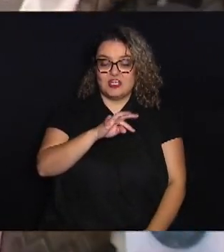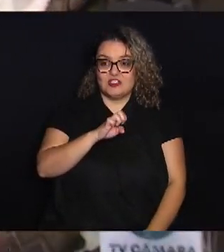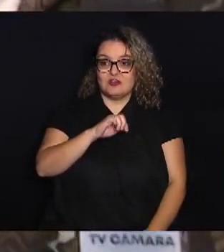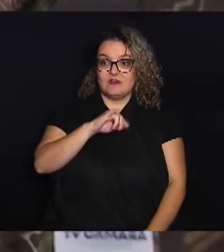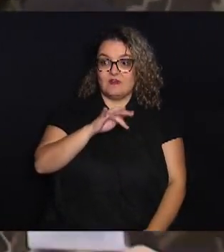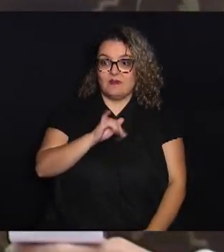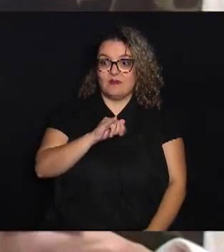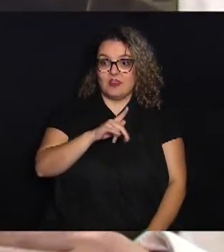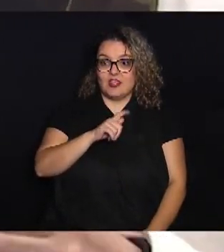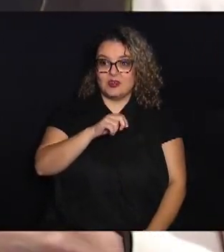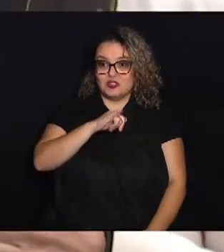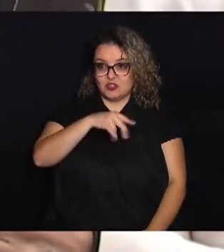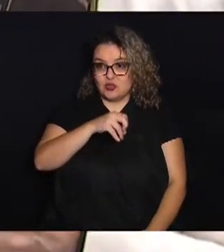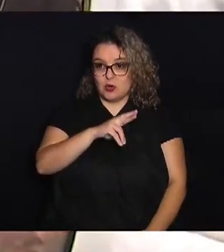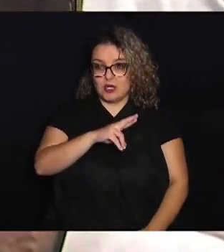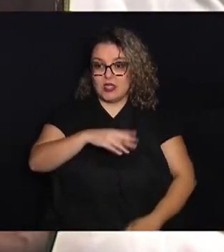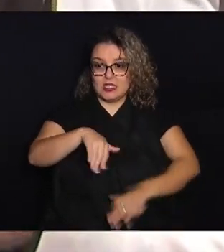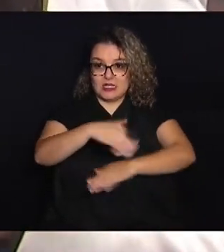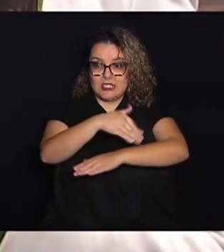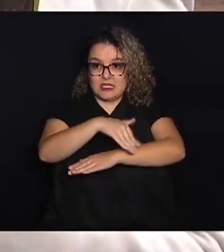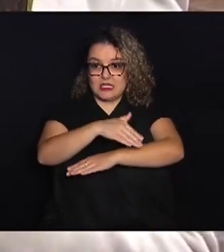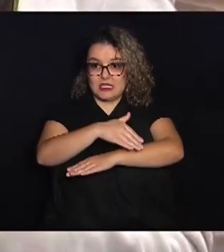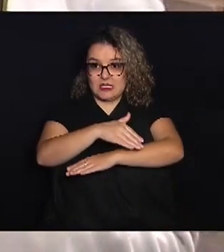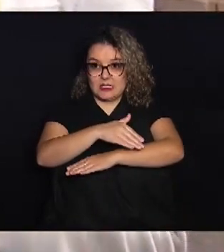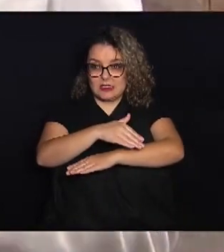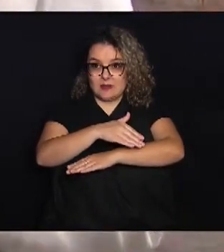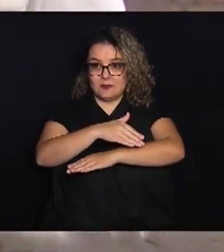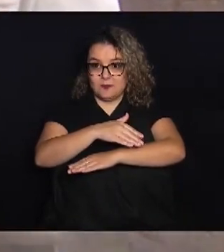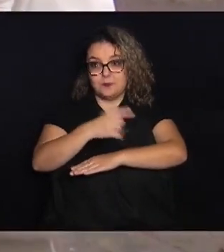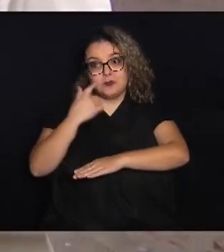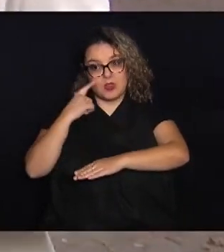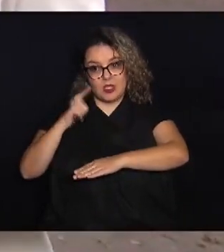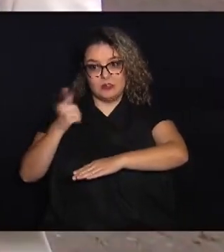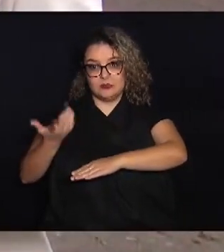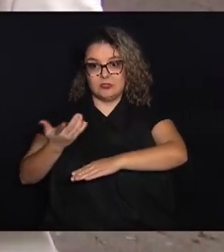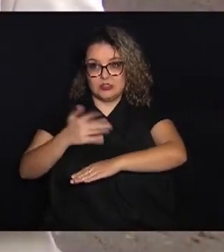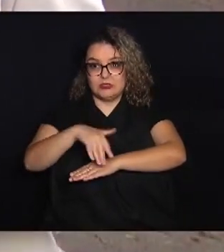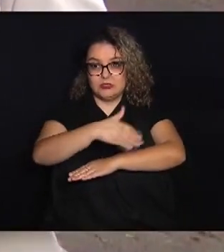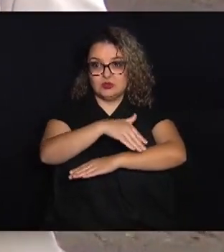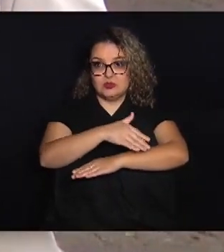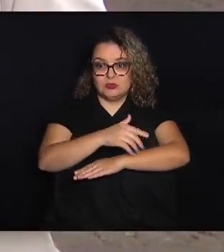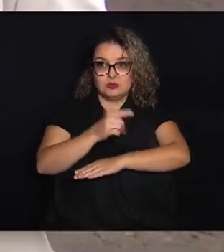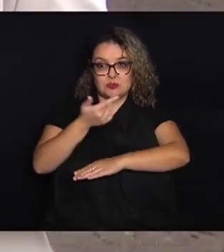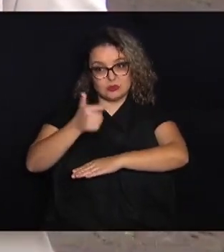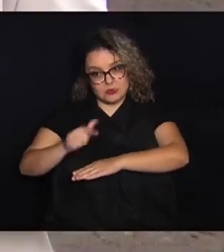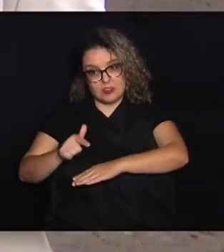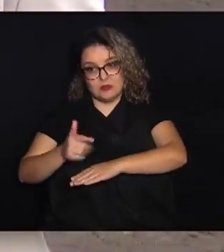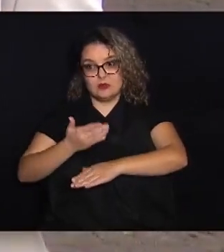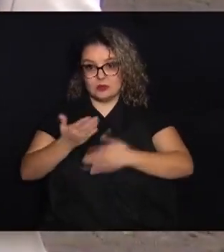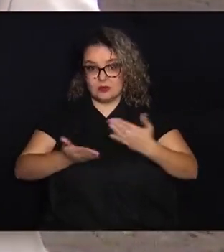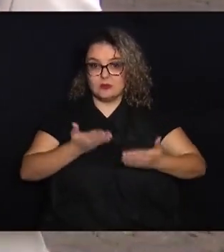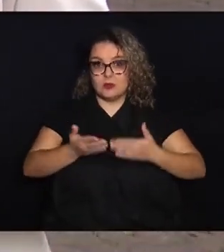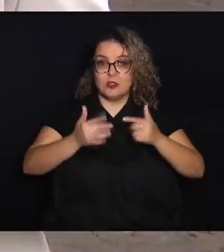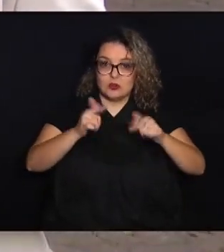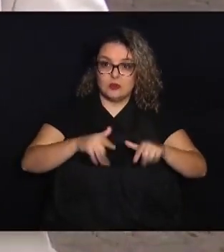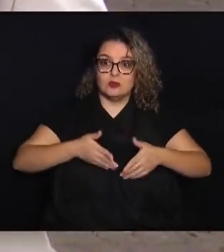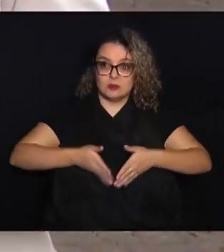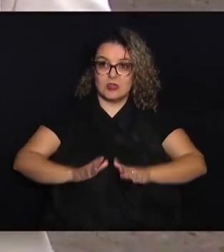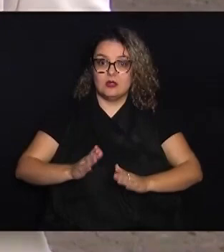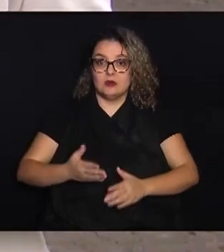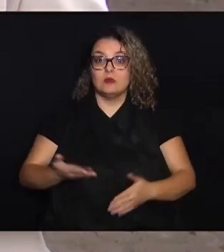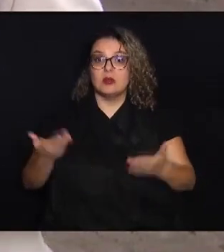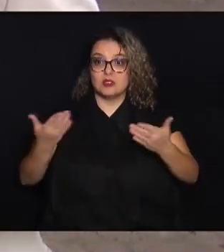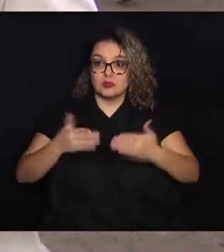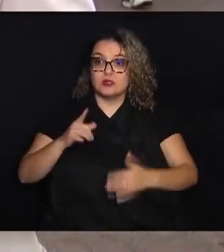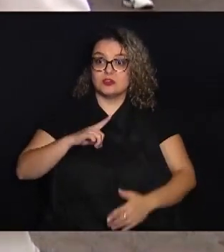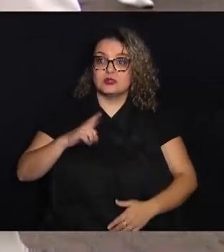1251, na rua, né? Claro que ainda não continuou preservado o lugar onde ele nasceu, mas hoje